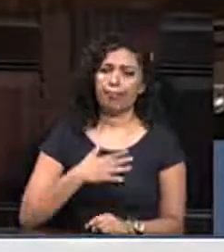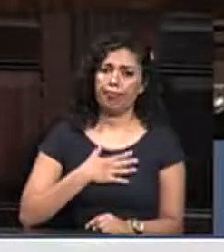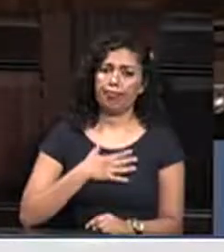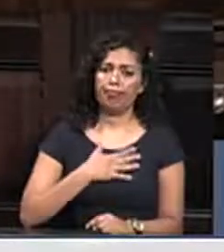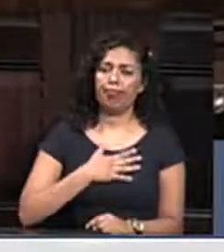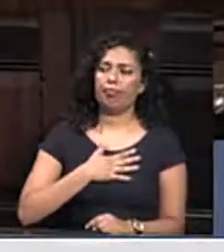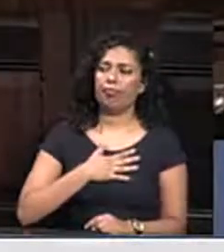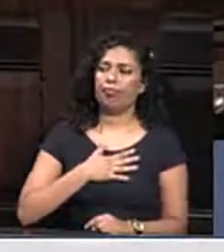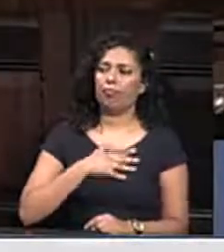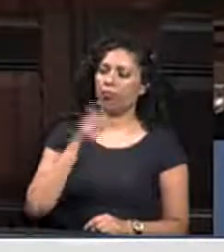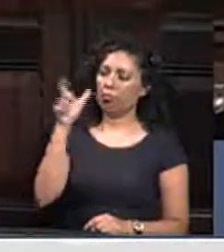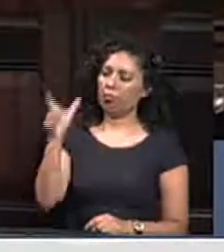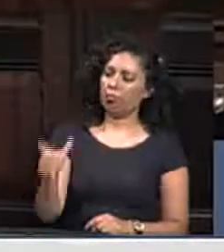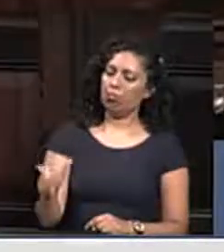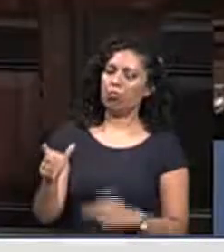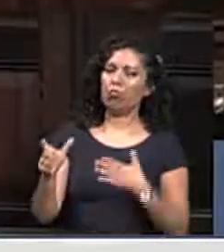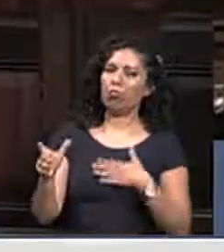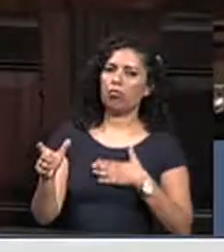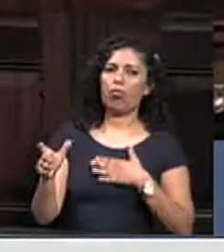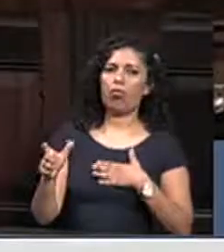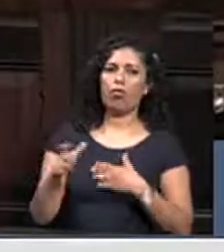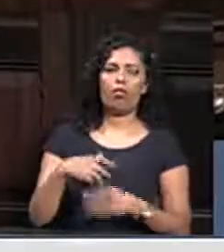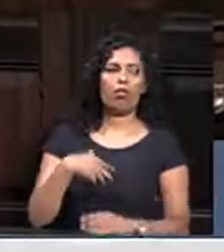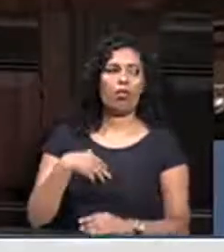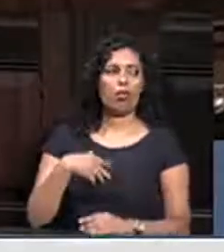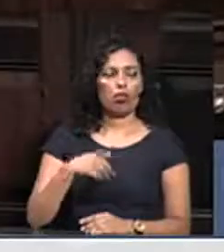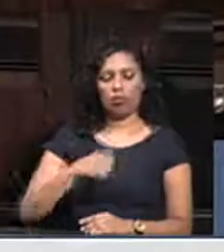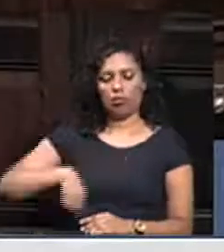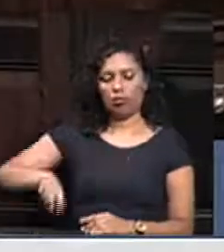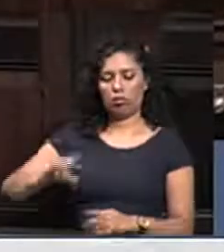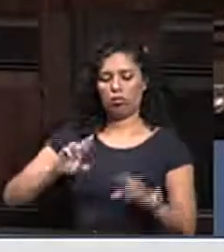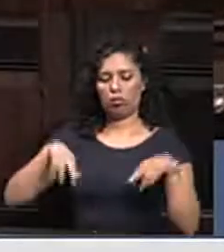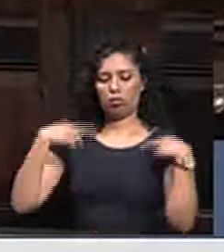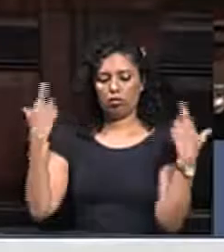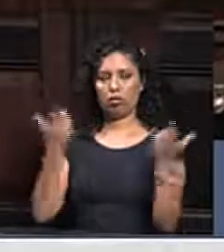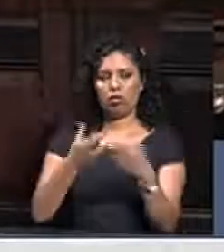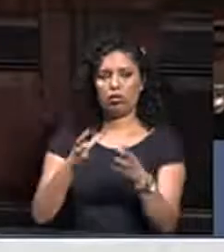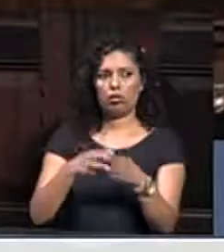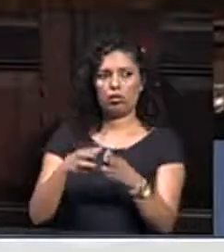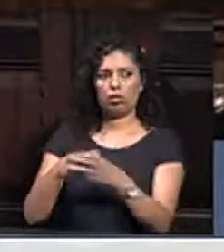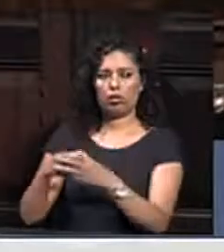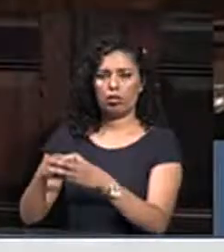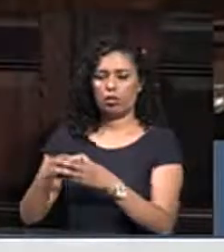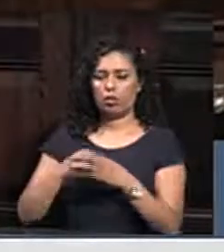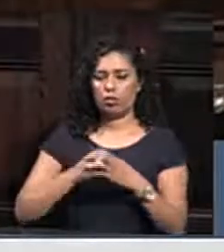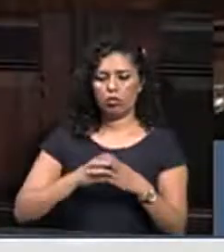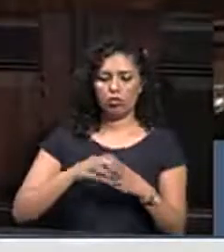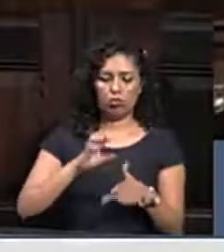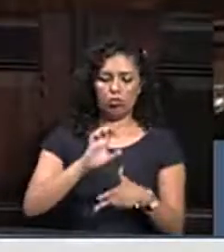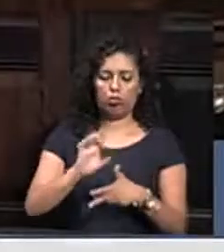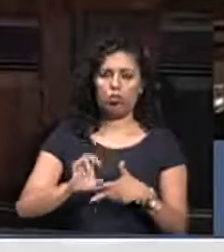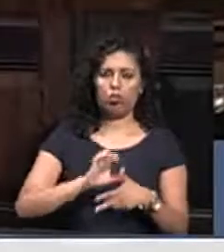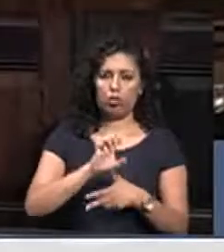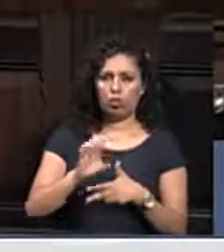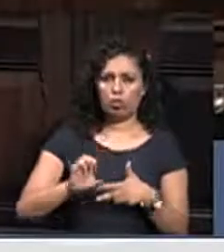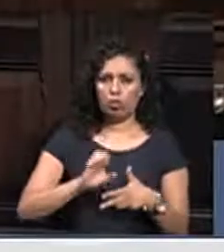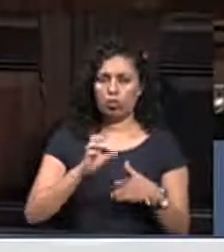pessoa, nós levamos a reunião da comissão executiva do